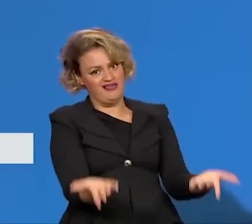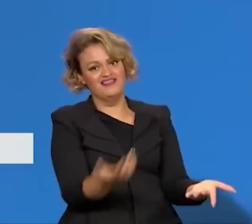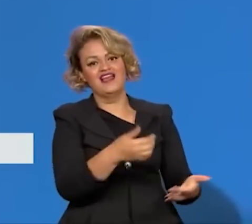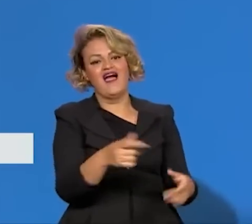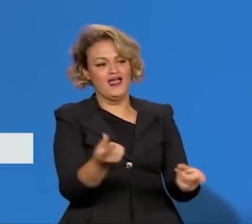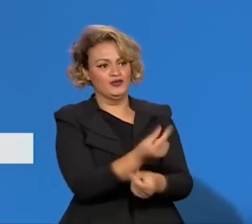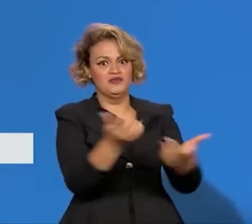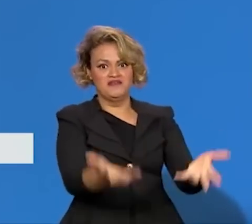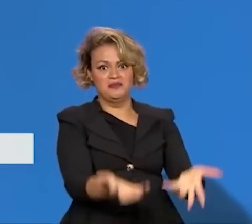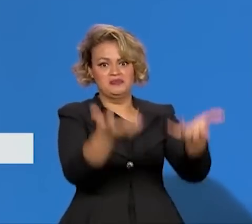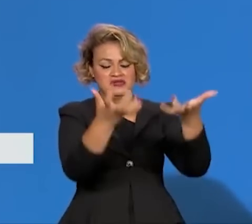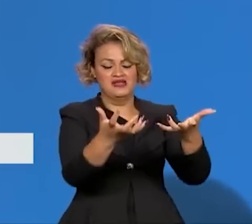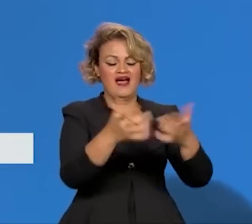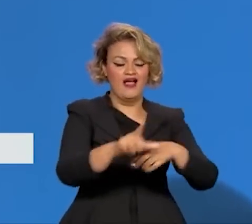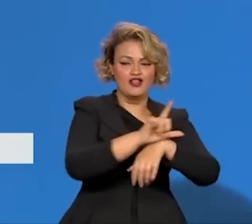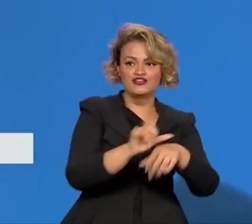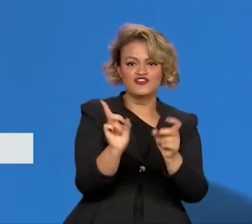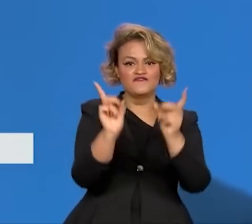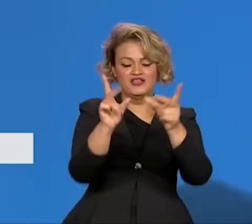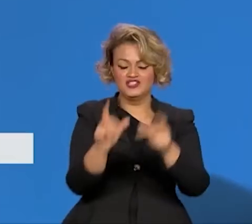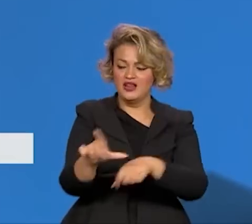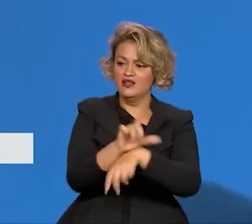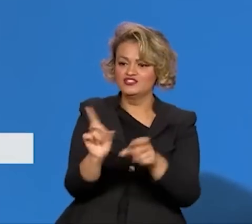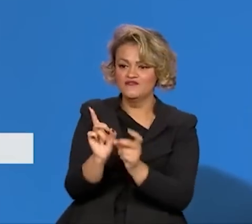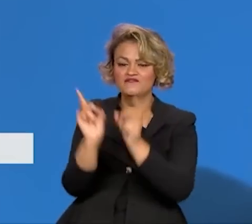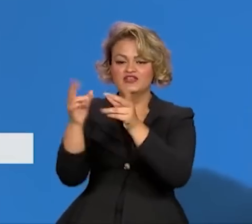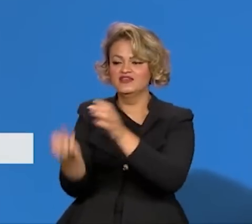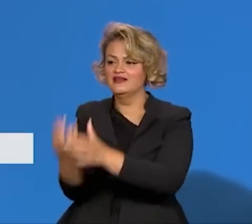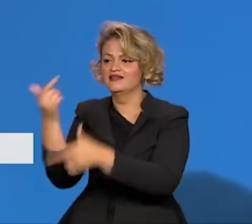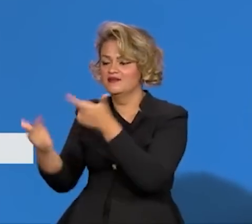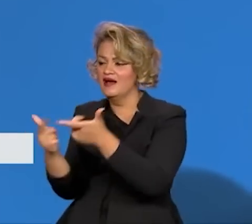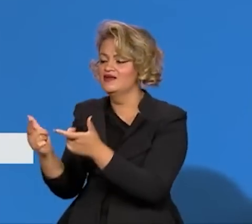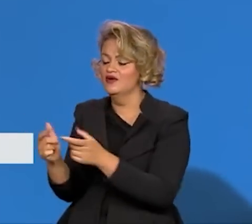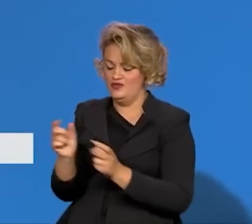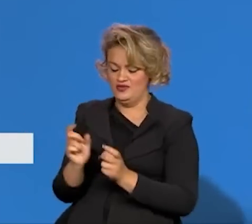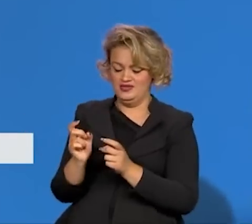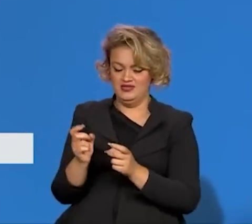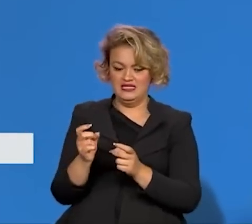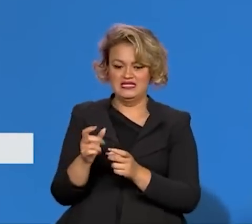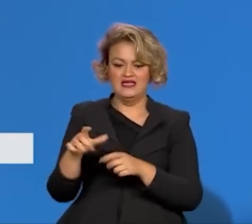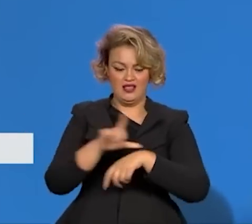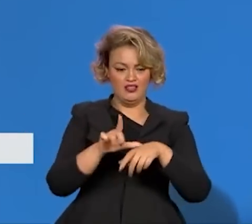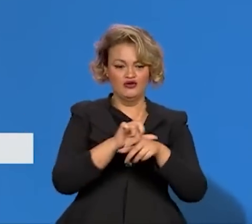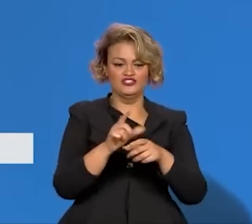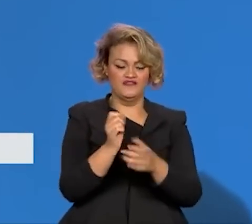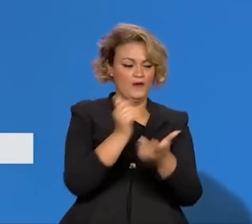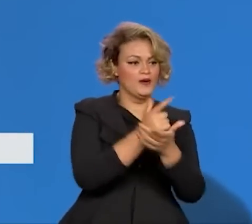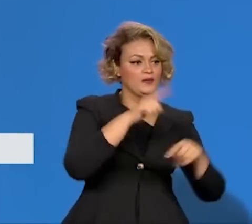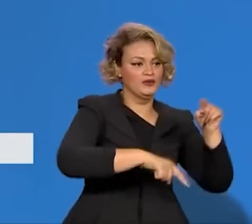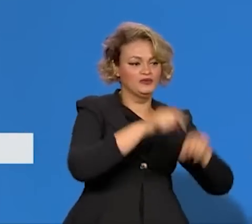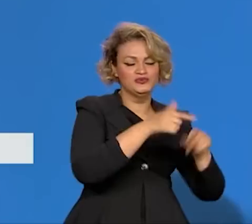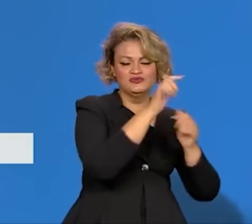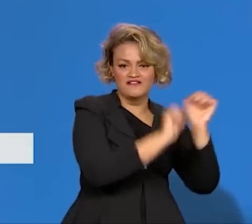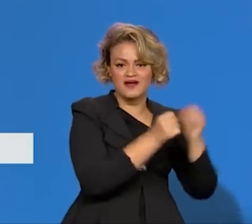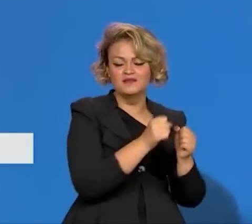eles comprarem, o comércio vai vender. Quando o comércio vender, vai gerar emprego. Quando o comércio vender, vai comprar mais produto na